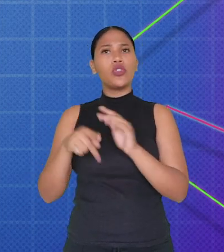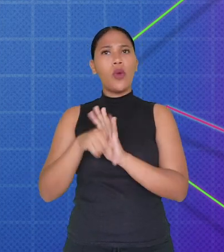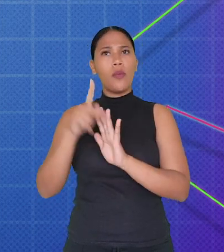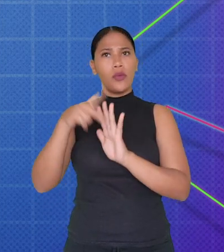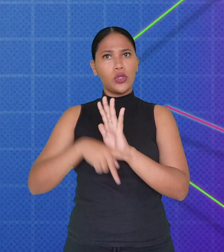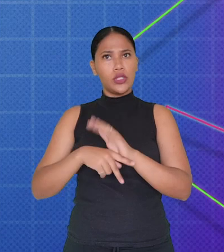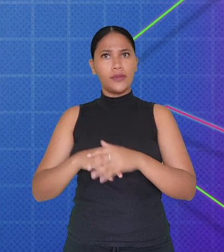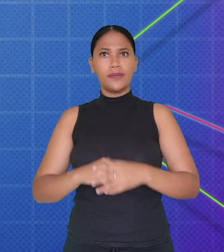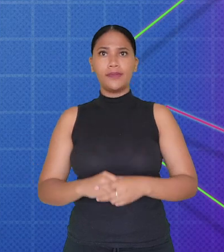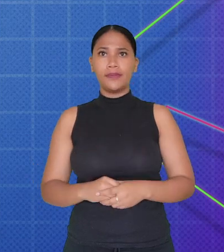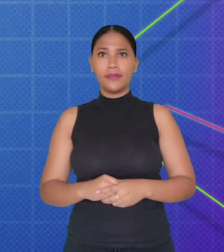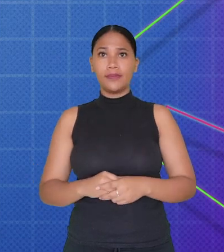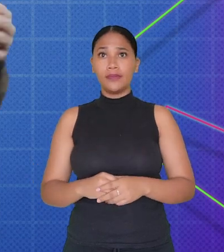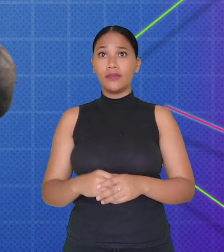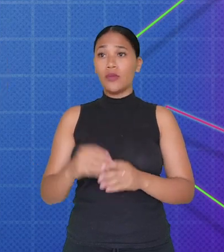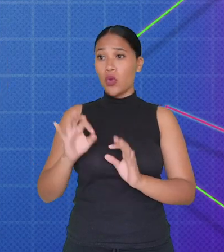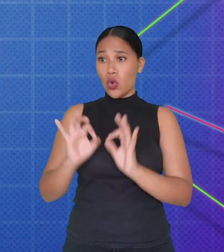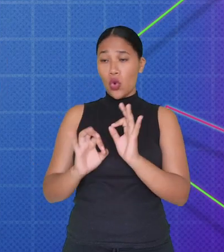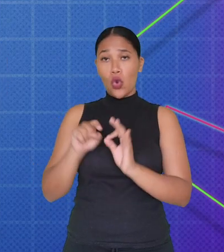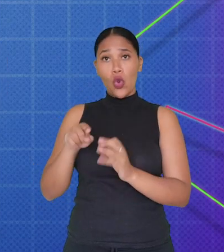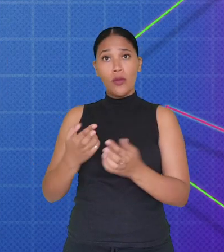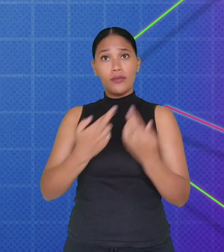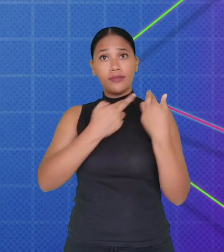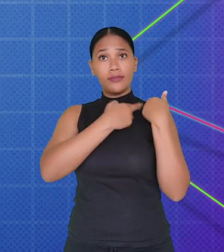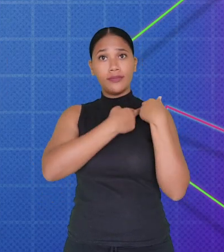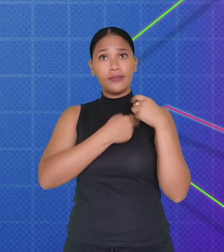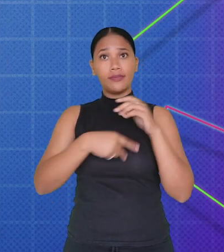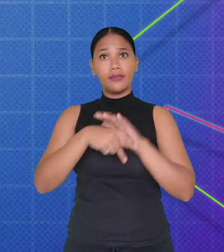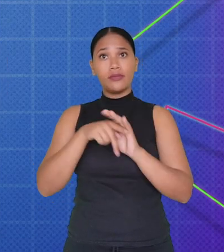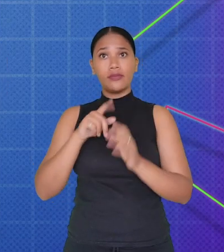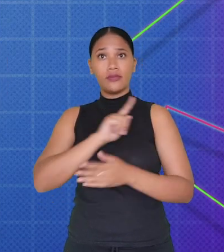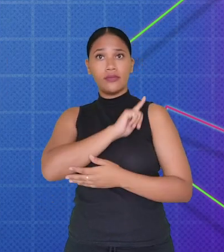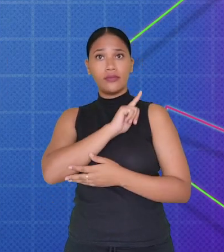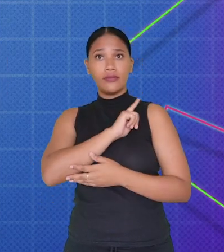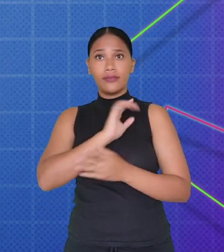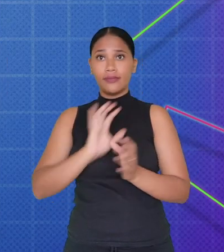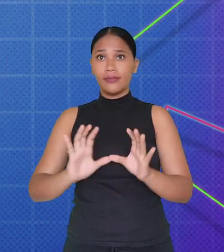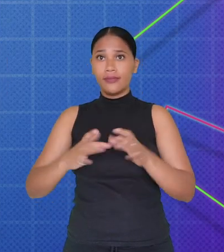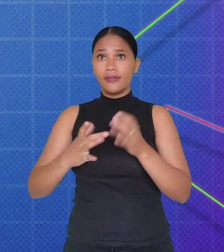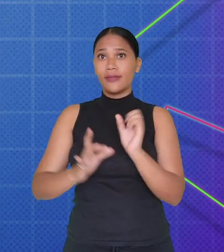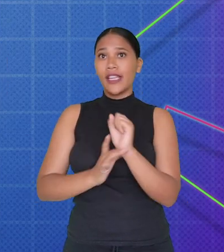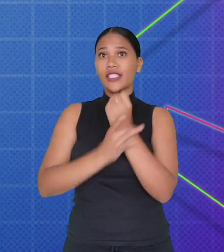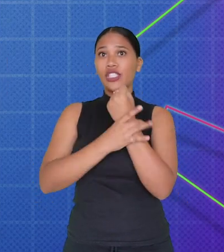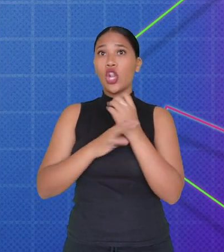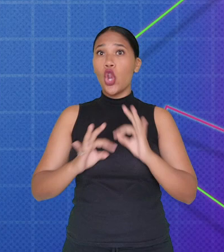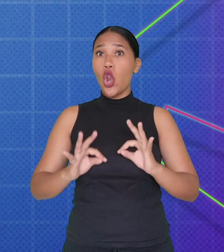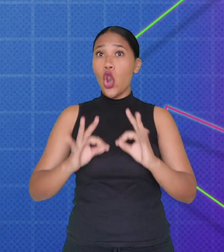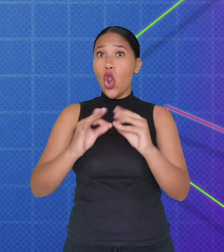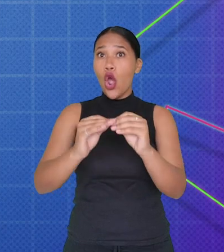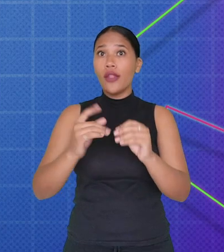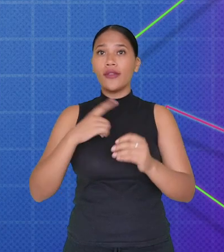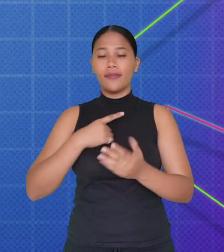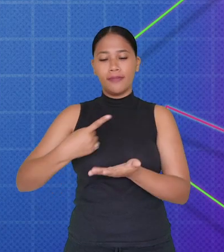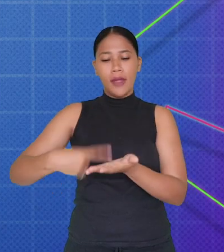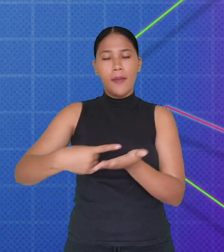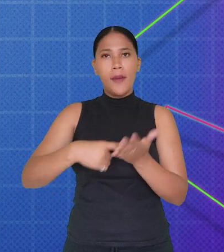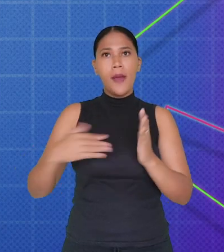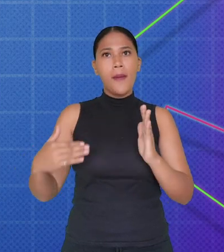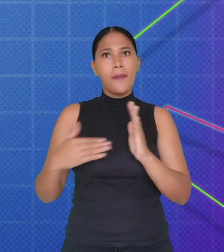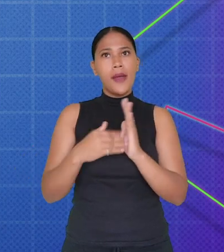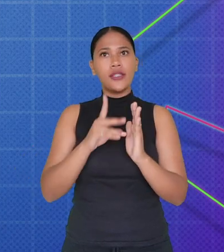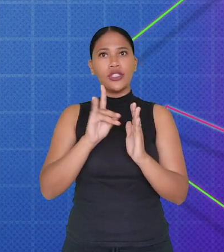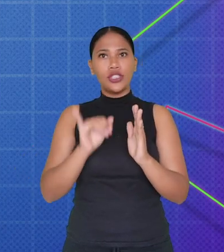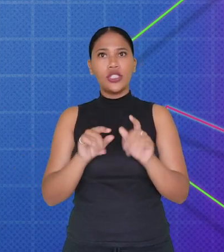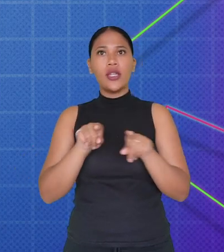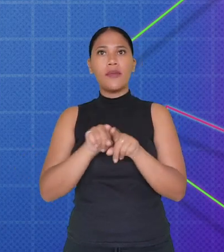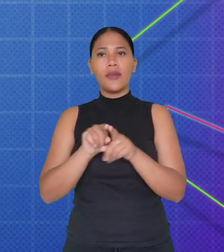objetivos do projeto o produtor é o responsável por gerenciar a equipe e garantir que todas as tarefas sejam concluídas